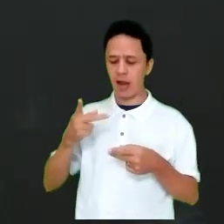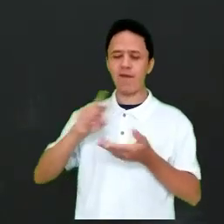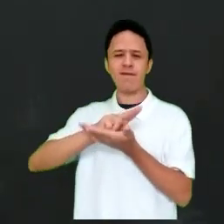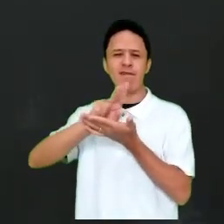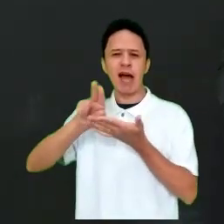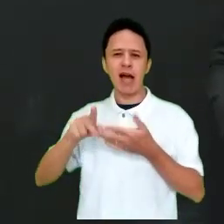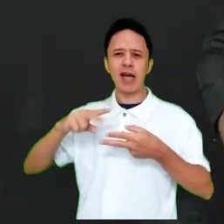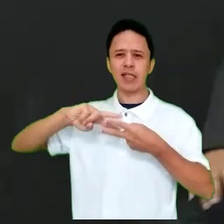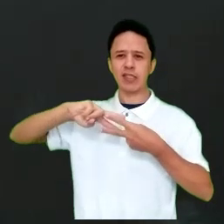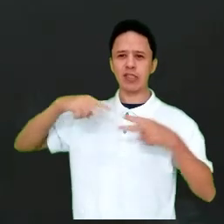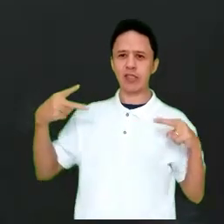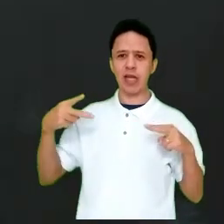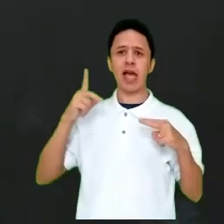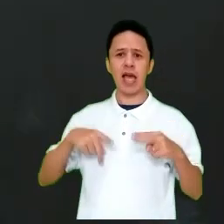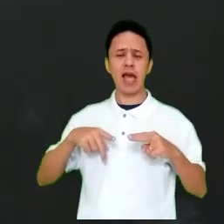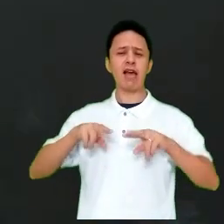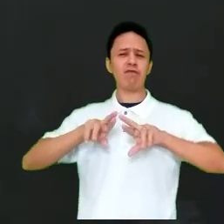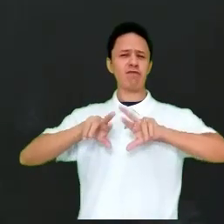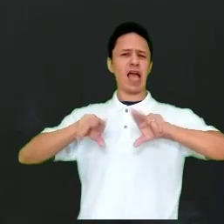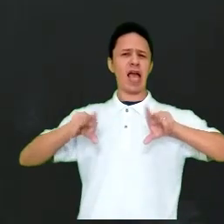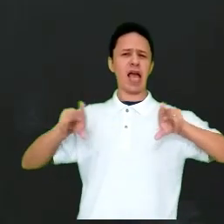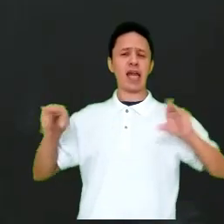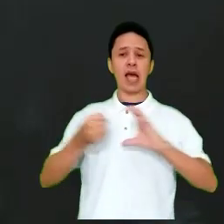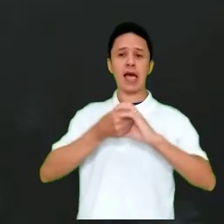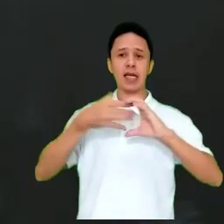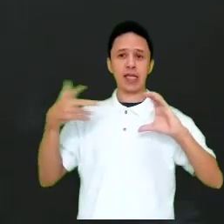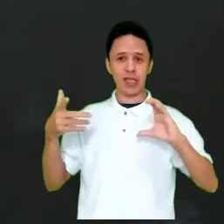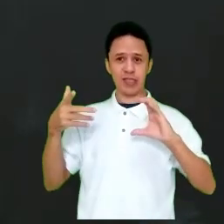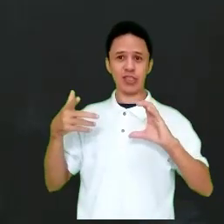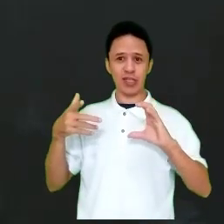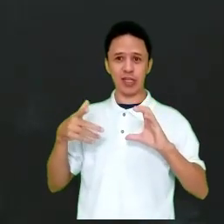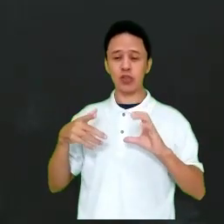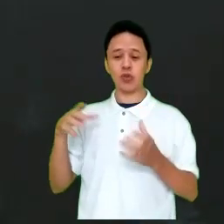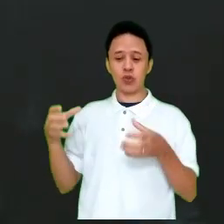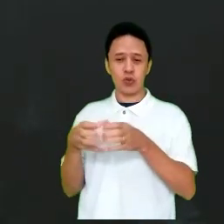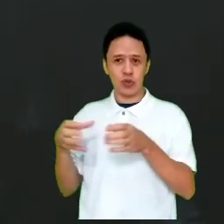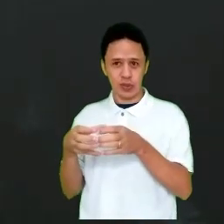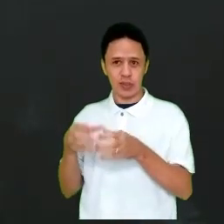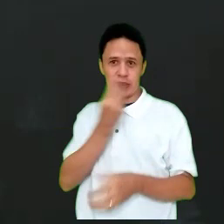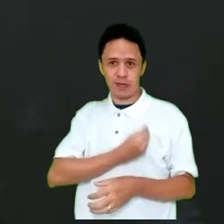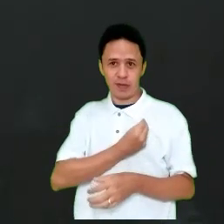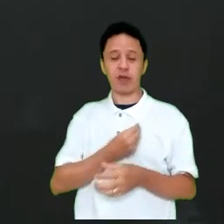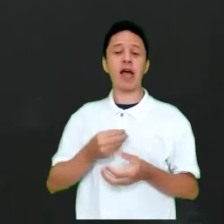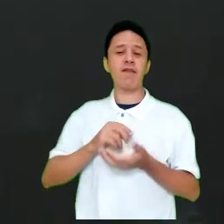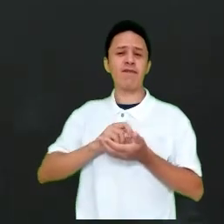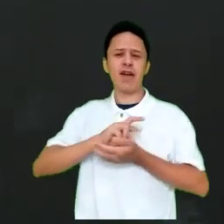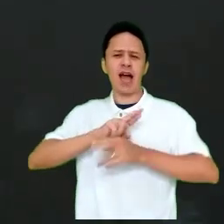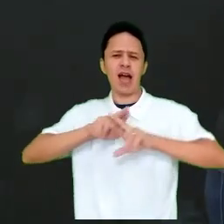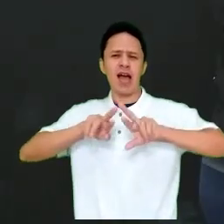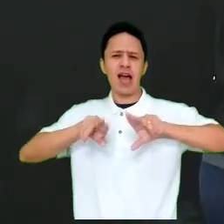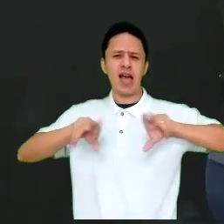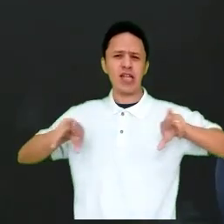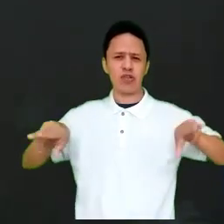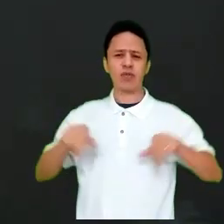variabilidade genética, eu estou falando de diversidade de características entre os seres. Eu estou falando de variação.